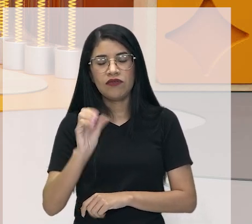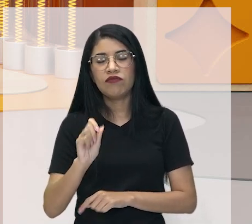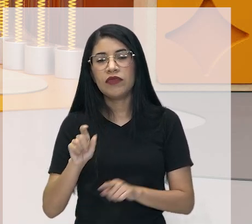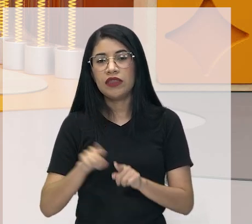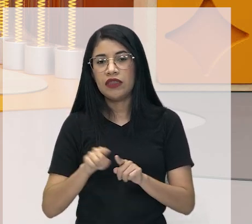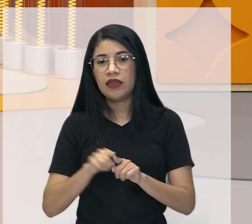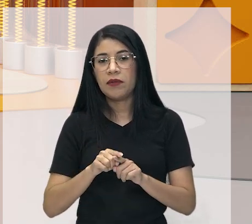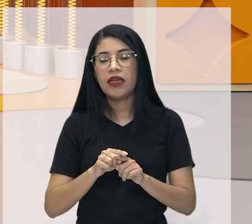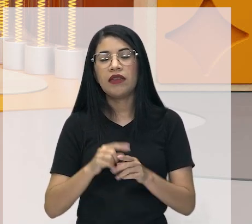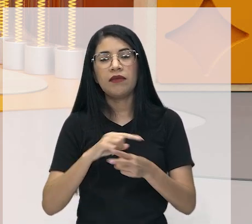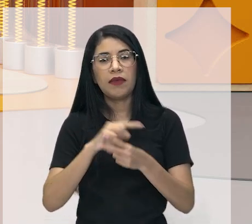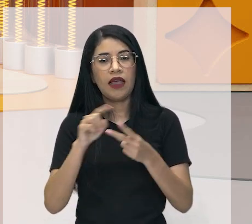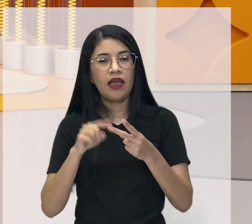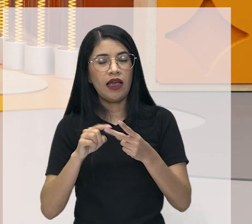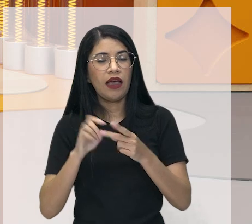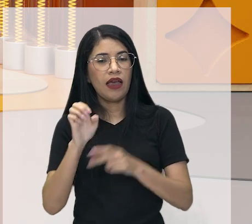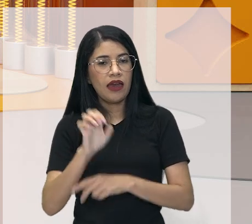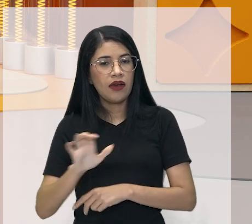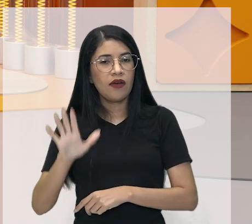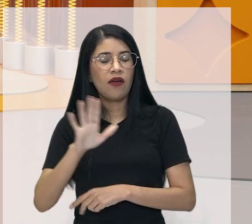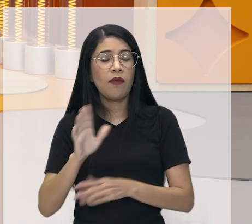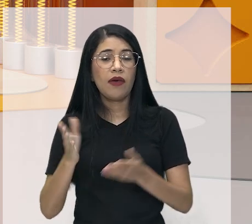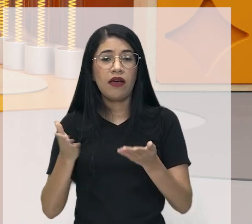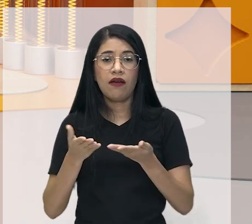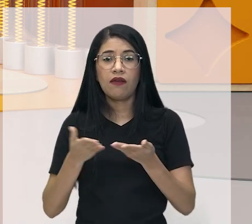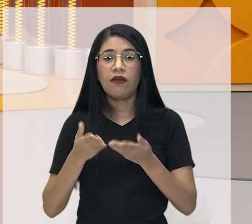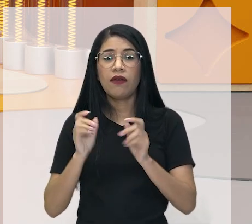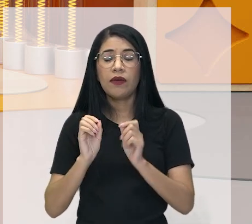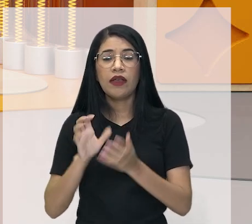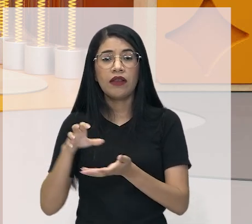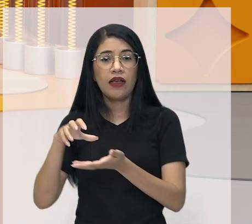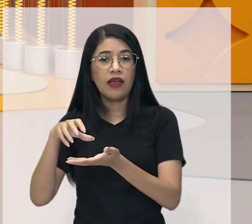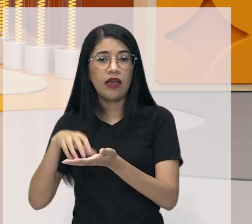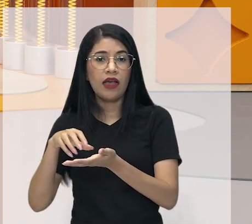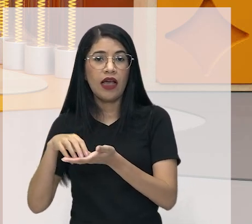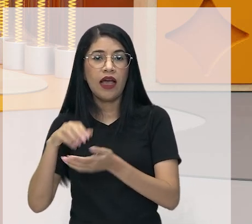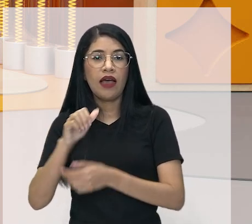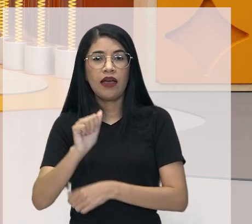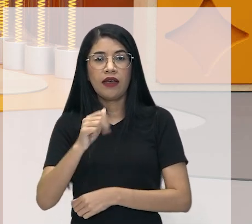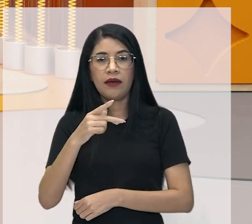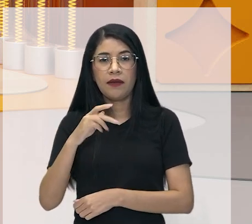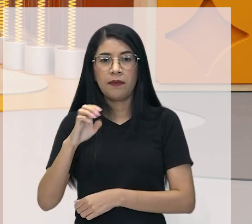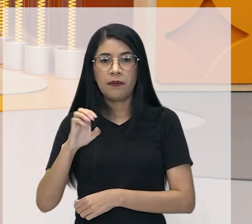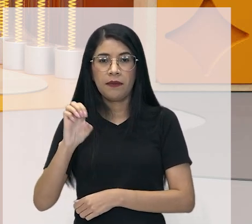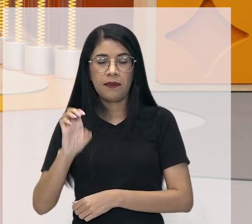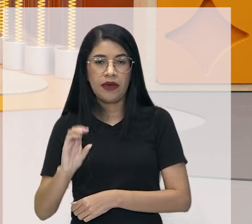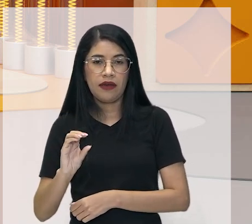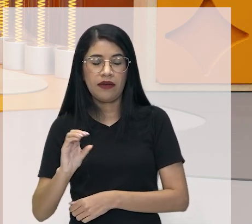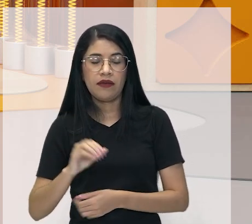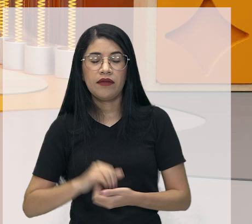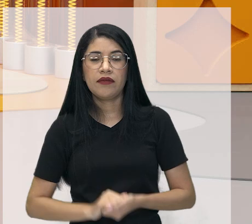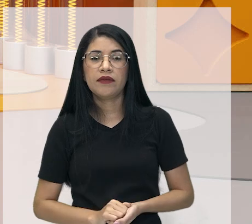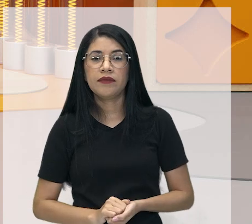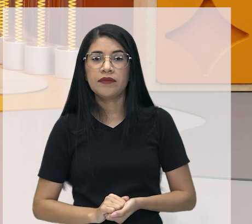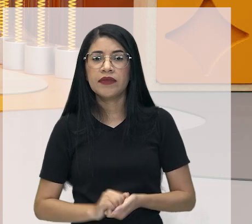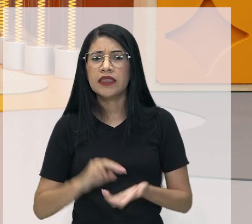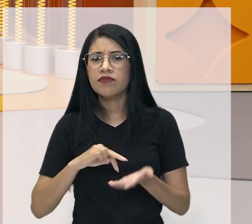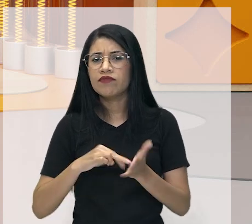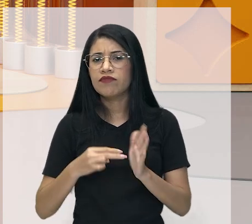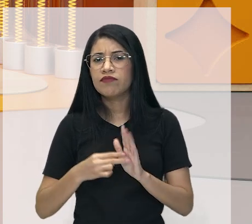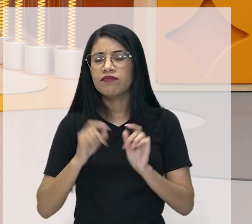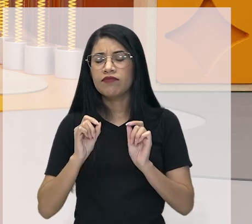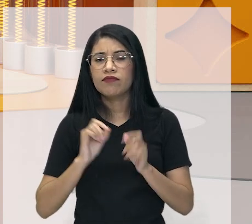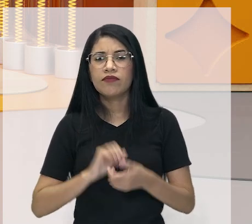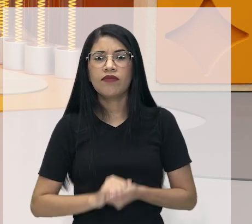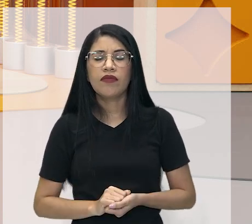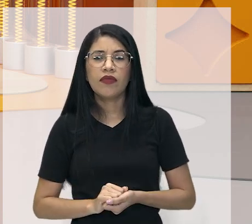vamos falar de um bloco econômico bastante importante aqui na Oceania, que é a APEC, não é isso? Então, o que é a APEC? É